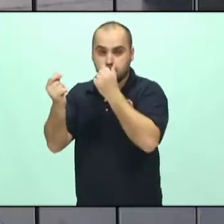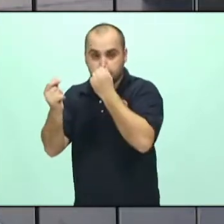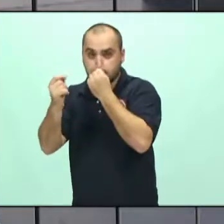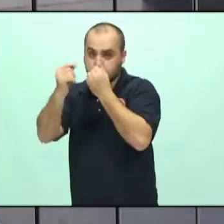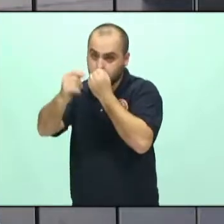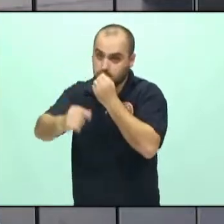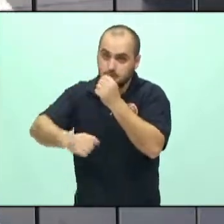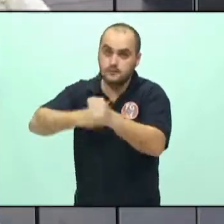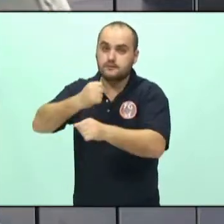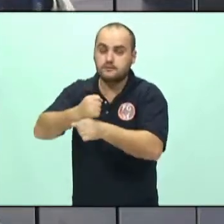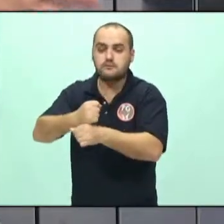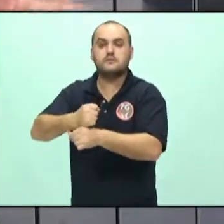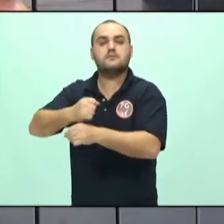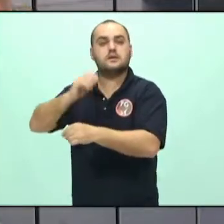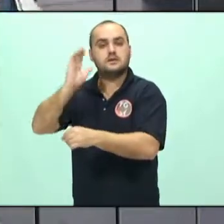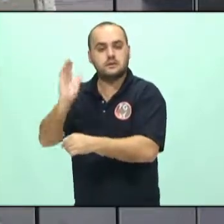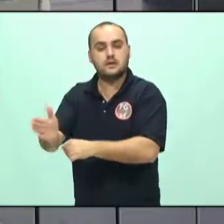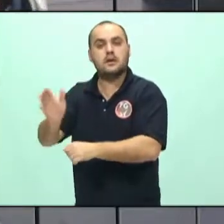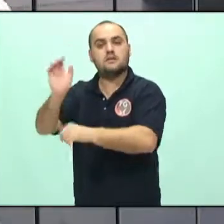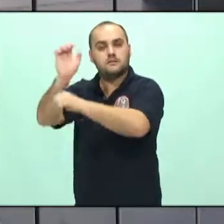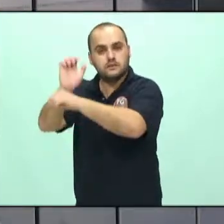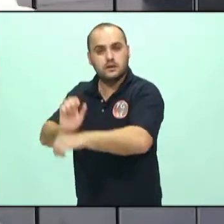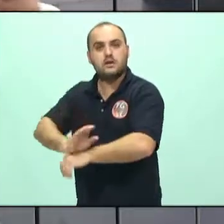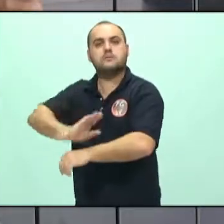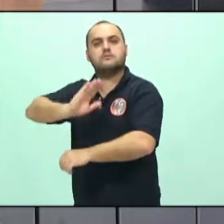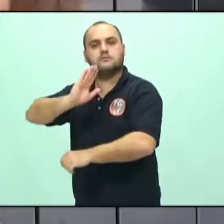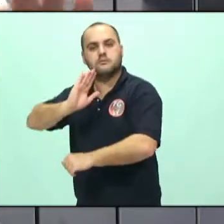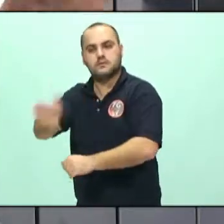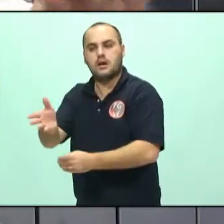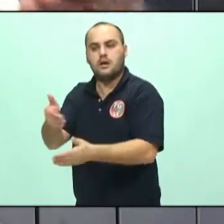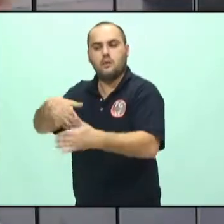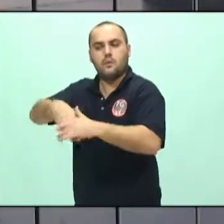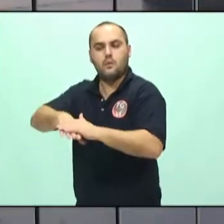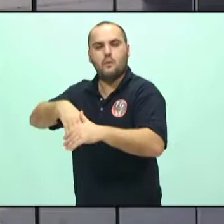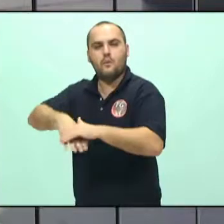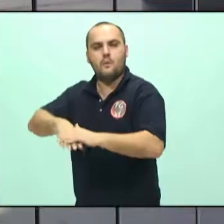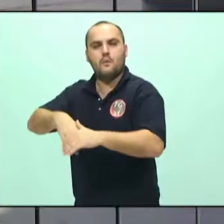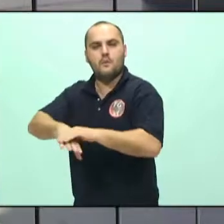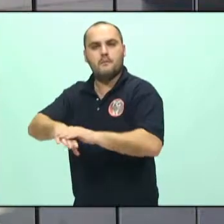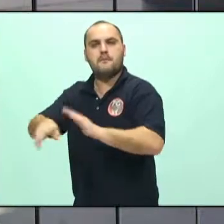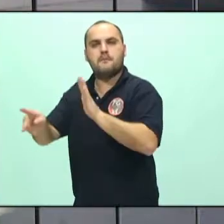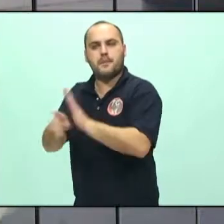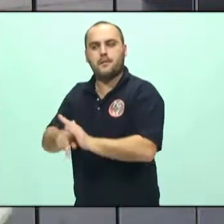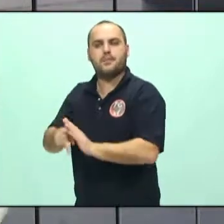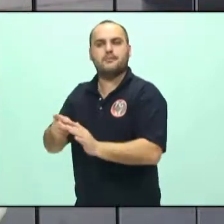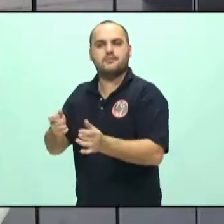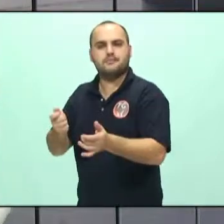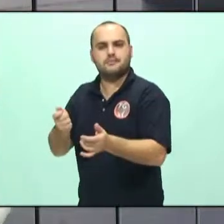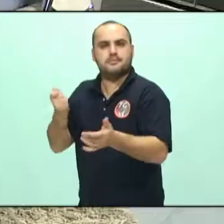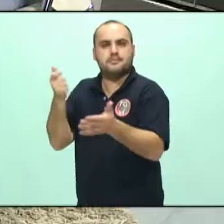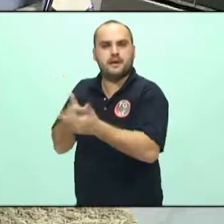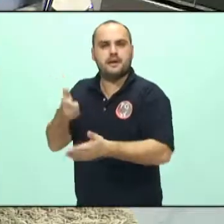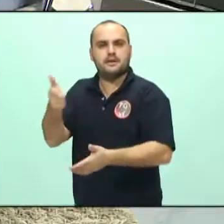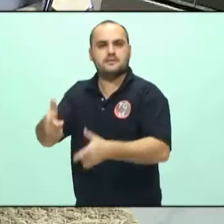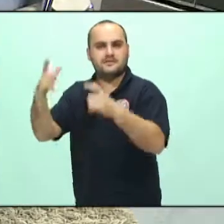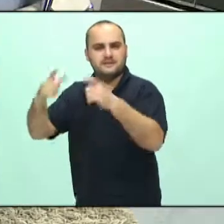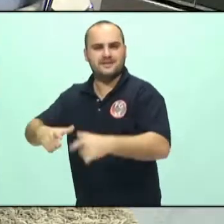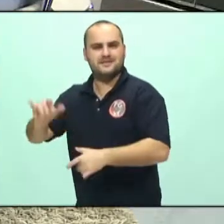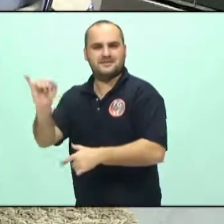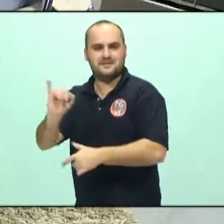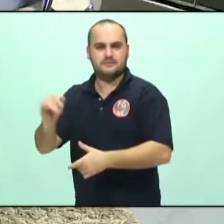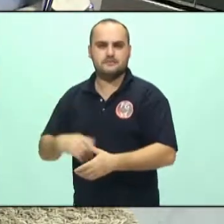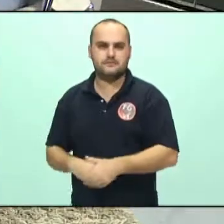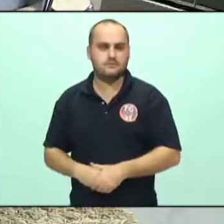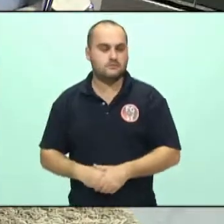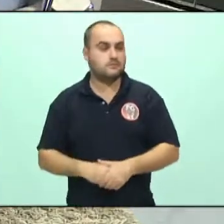ano que vem e o ano que vem o Estado já vai ter reservado o recurso para custear essa unidade em Itajaí. Esse dinheiro é carimbado, essa aí verba,